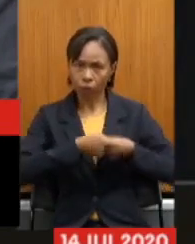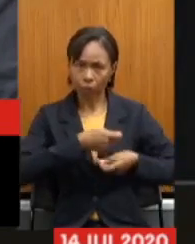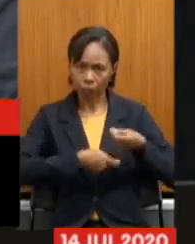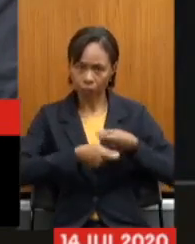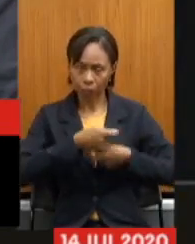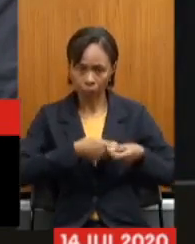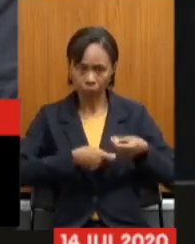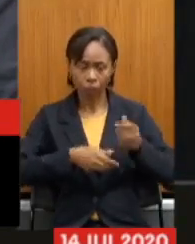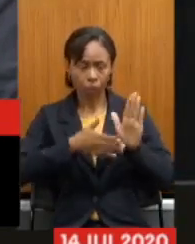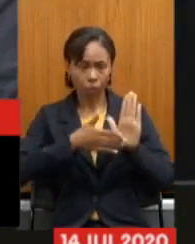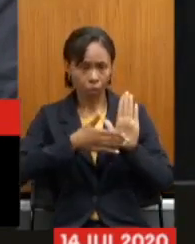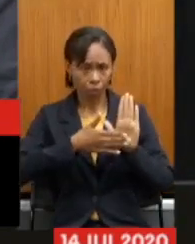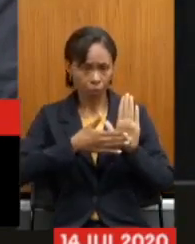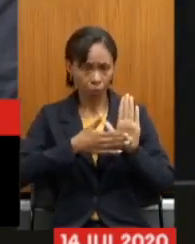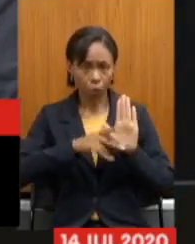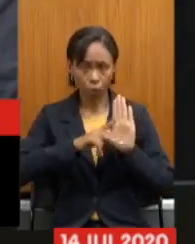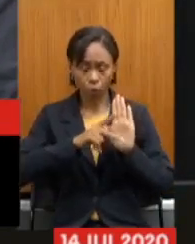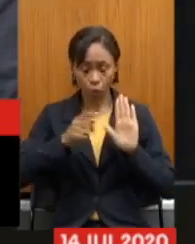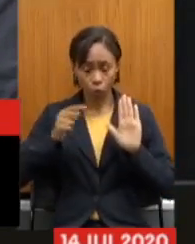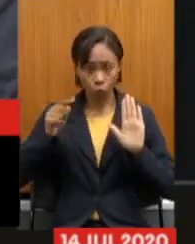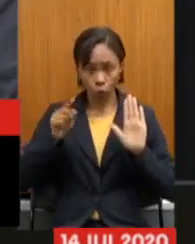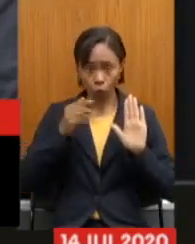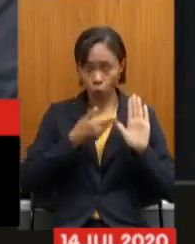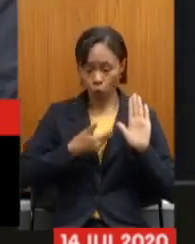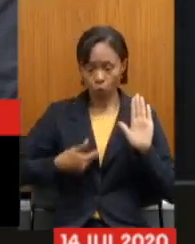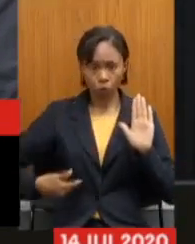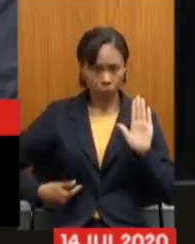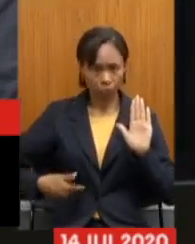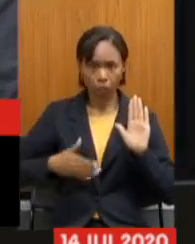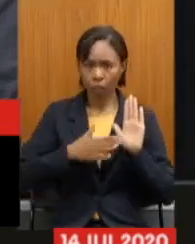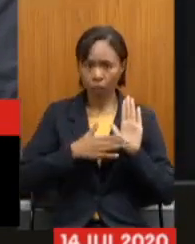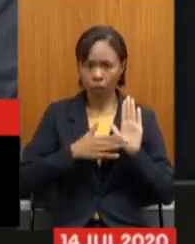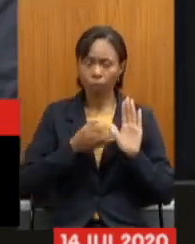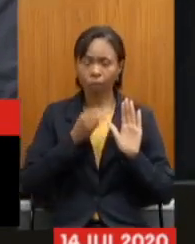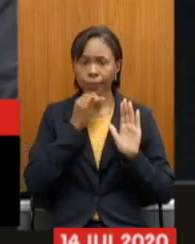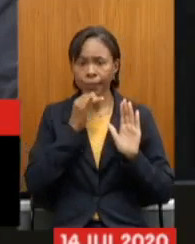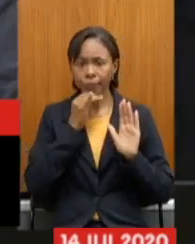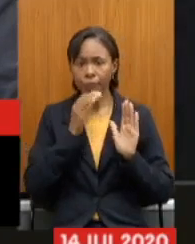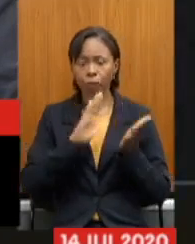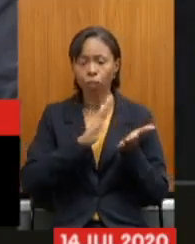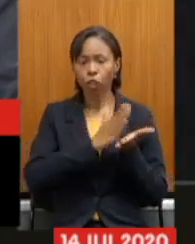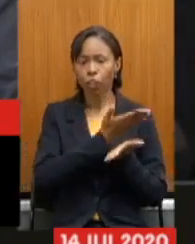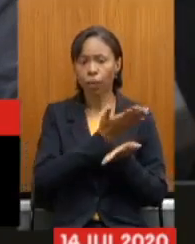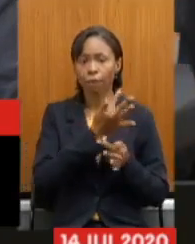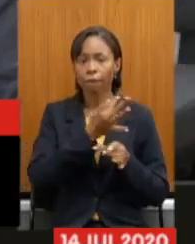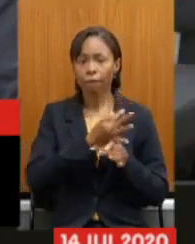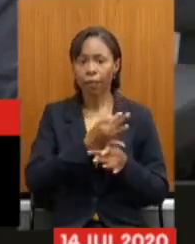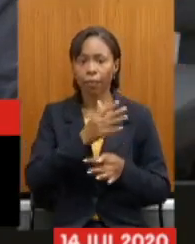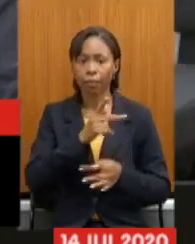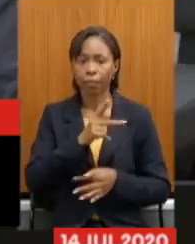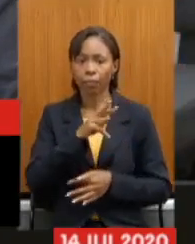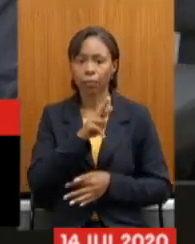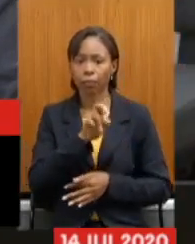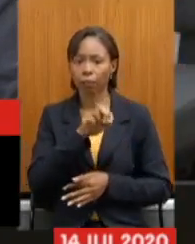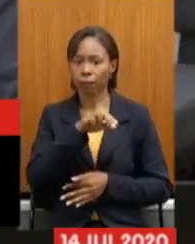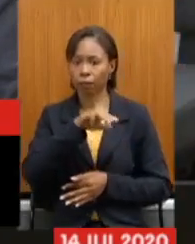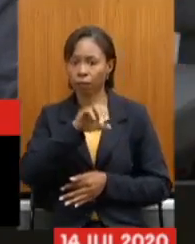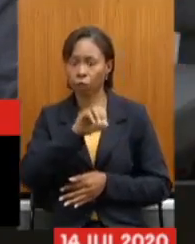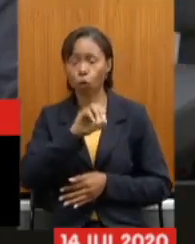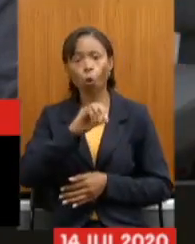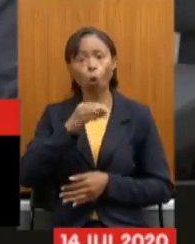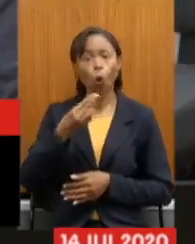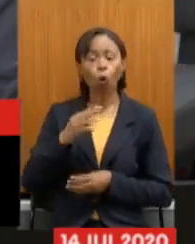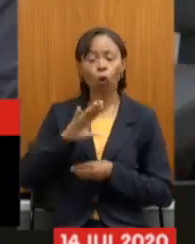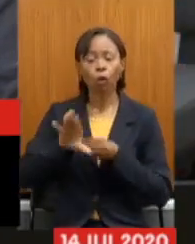proposições encaminhadas pelo governo, como a extinção de férias-prêmio e de adicionais de desempenho